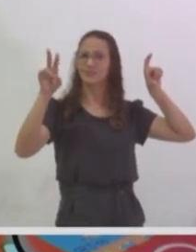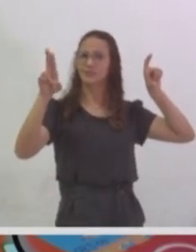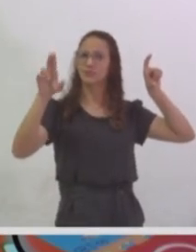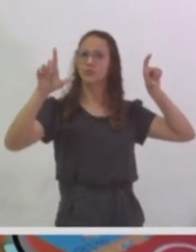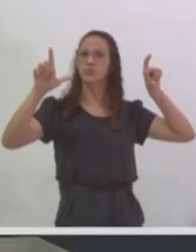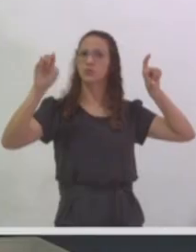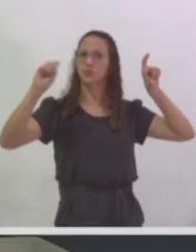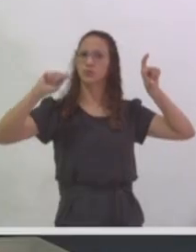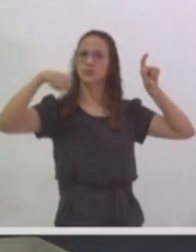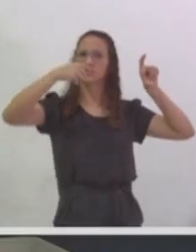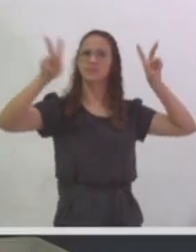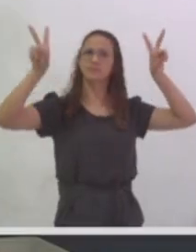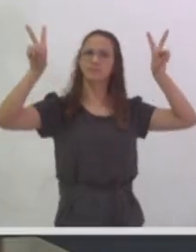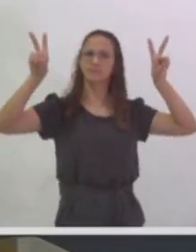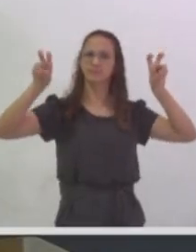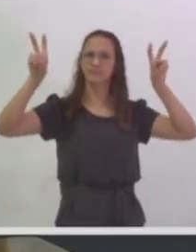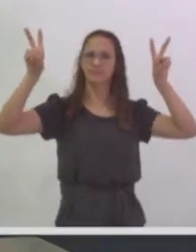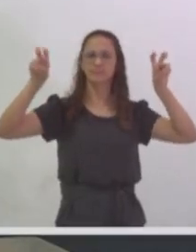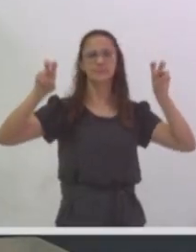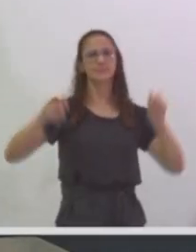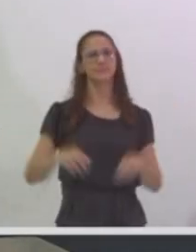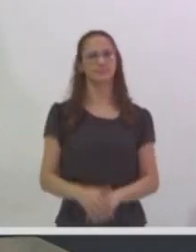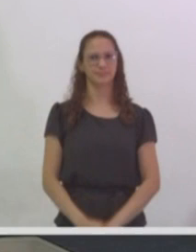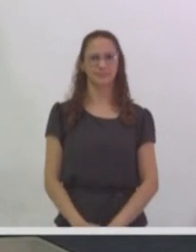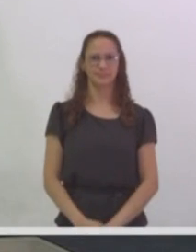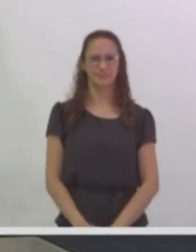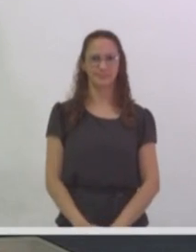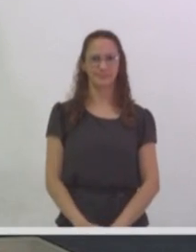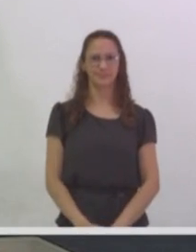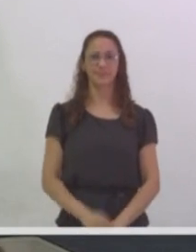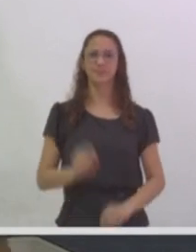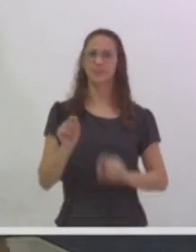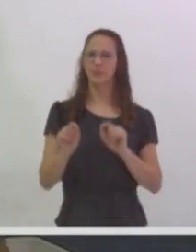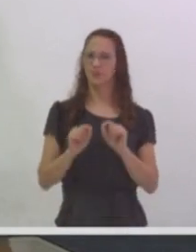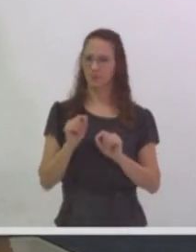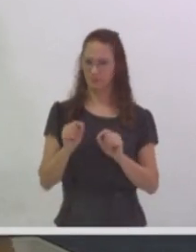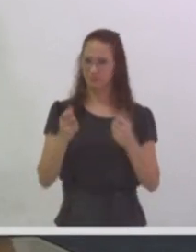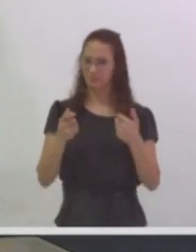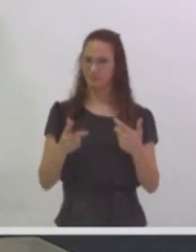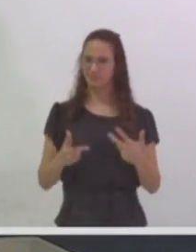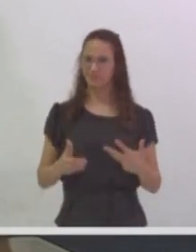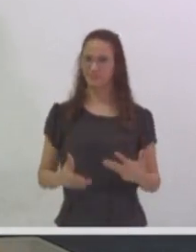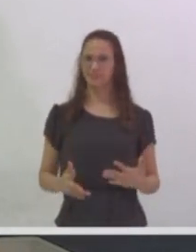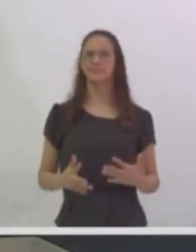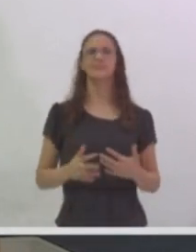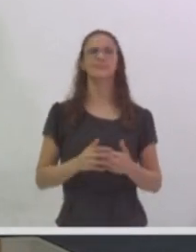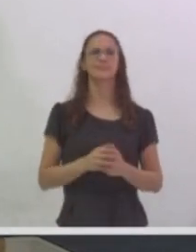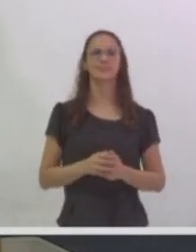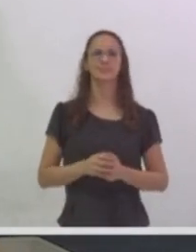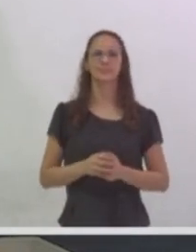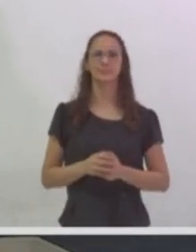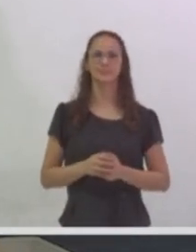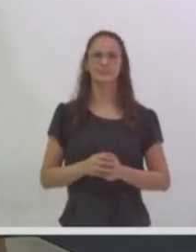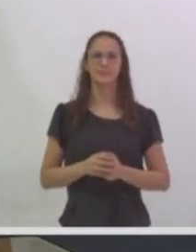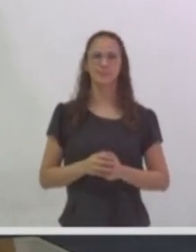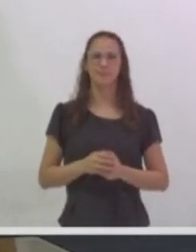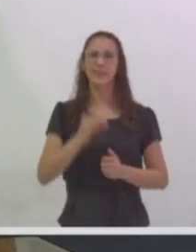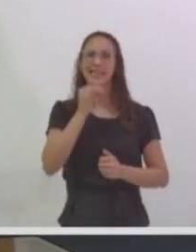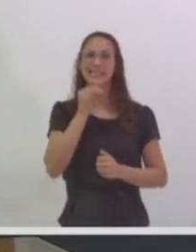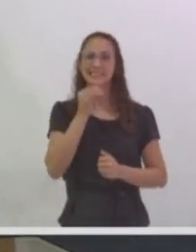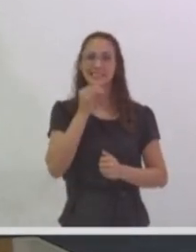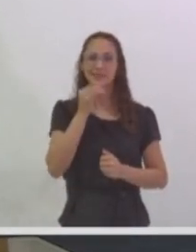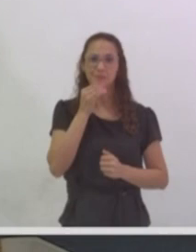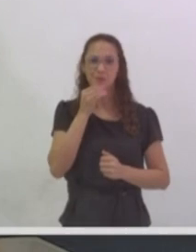comigo. Título é assim, ó, para você entender bem mesmo. Vamos supor, Os Três